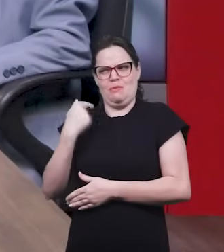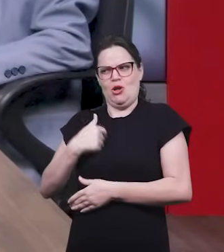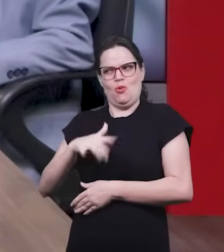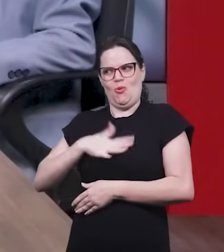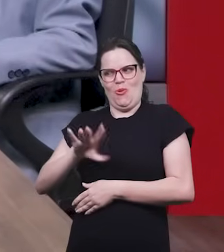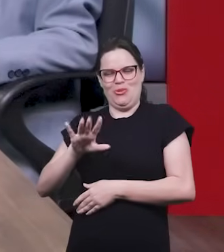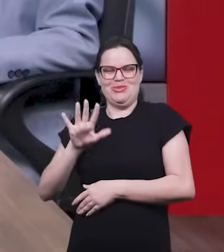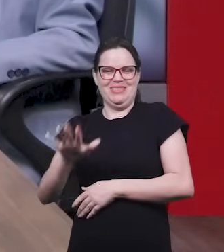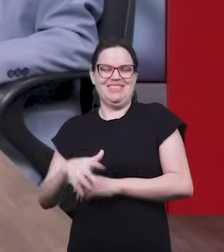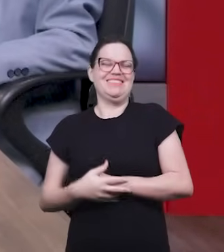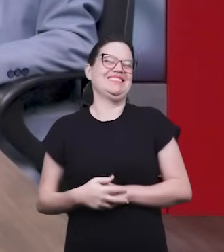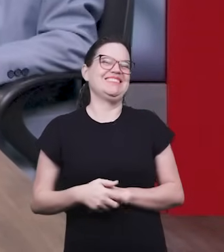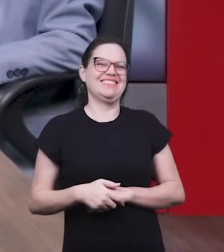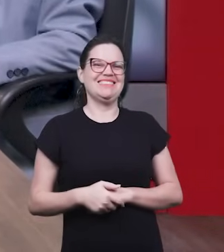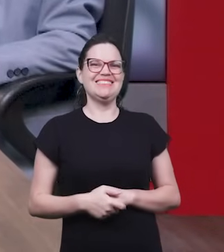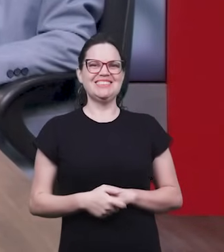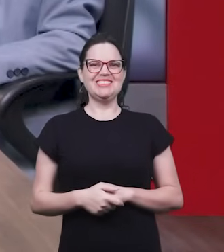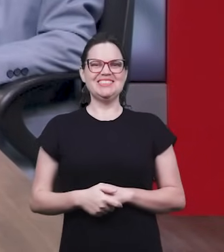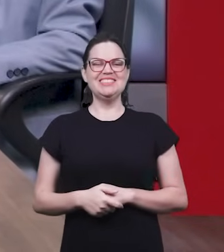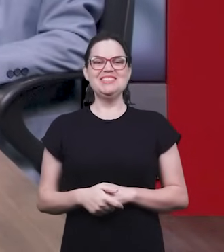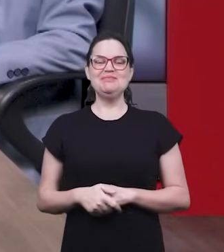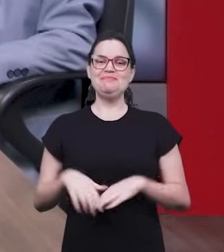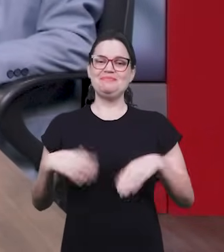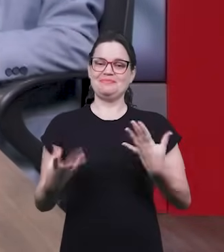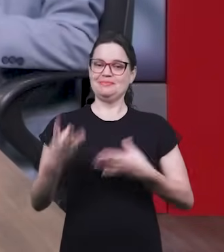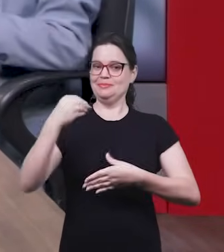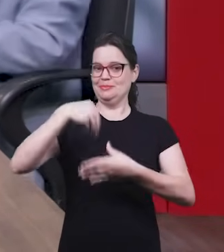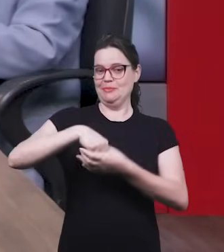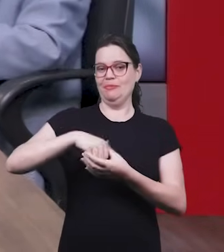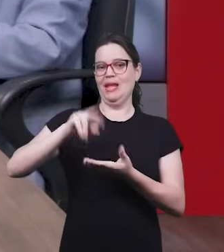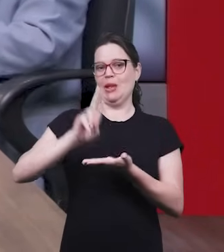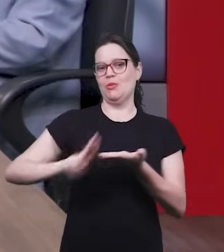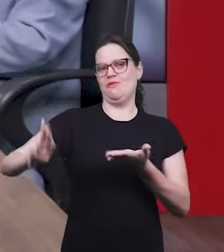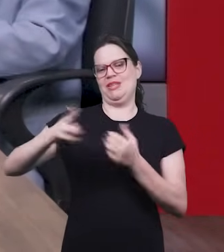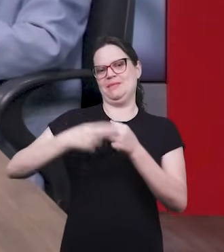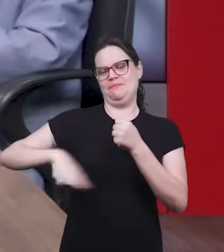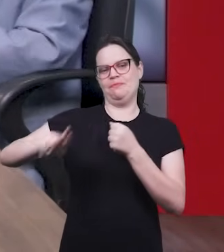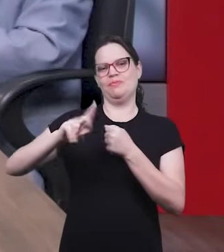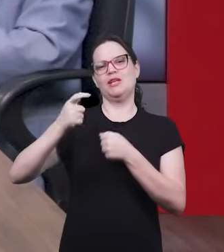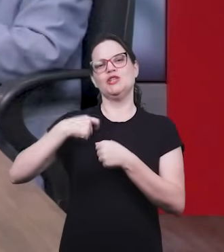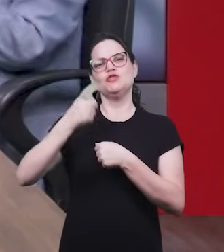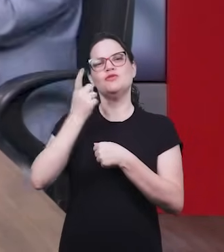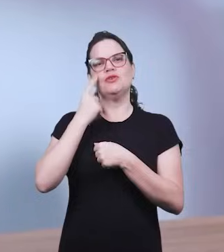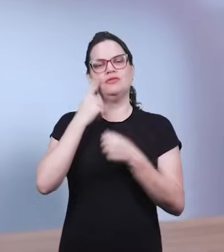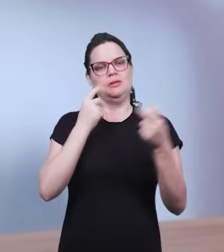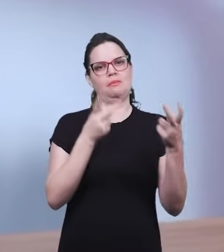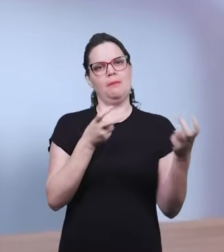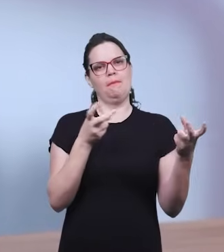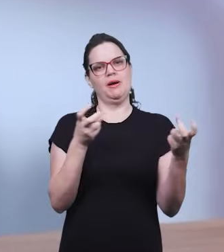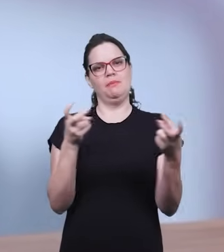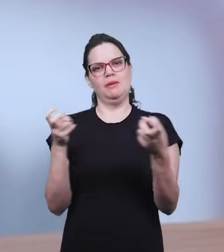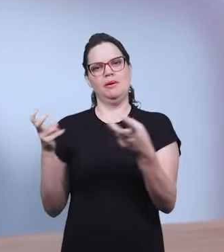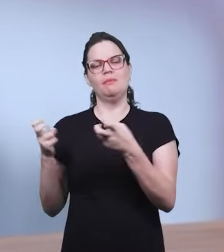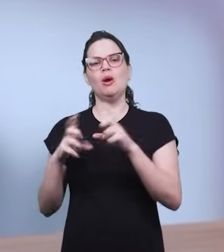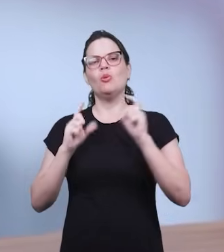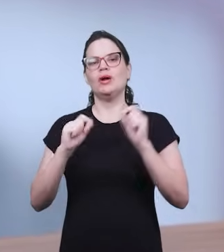Verdade. Pastor, na universidade, né, aqui a gente foi identificando uma série